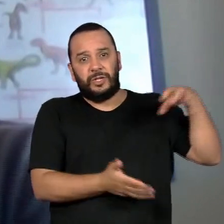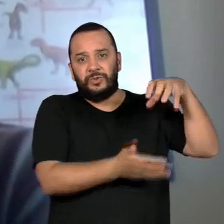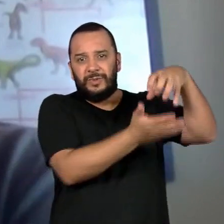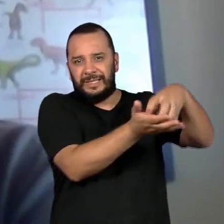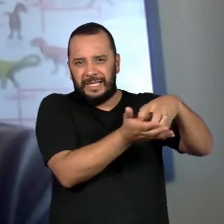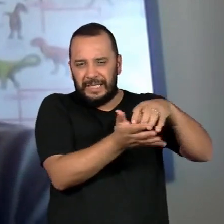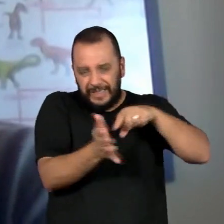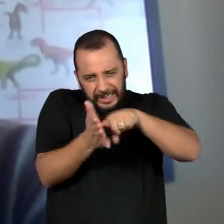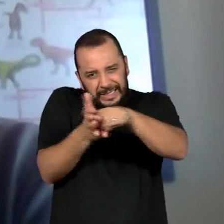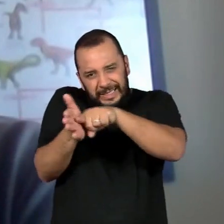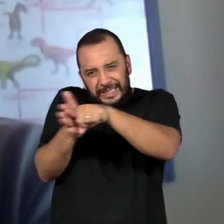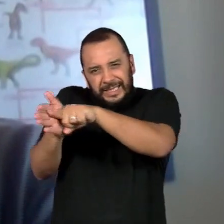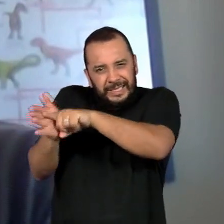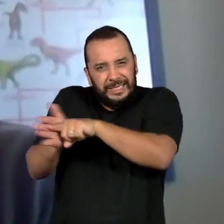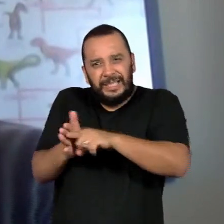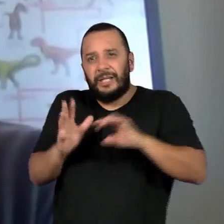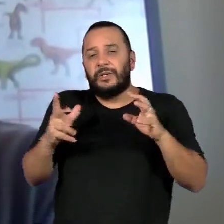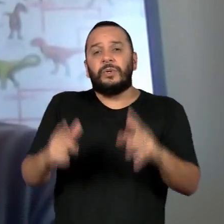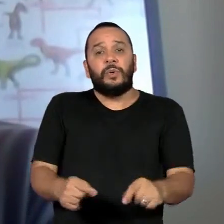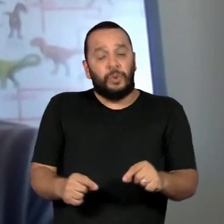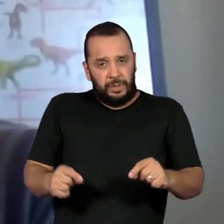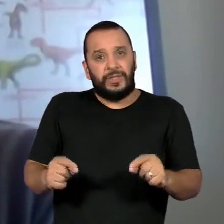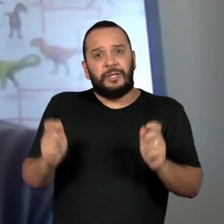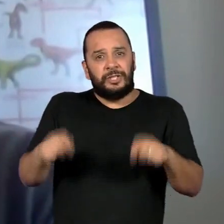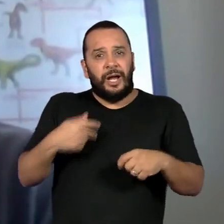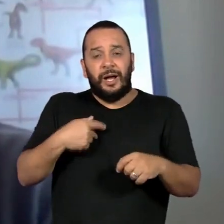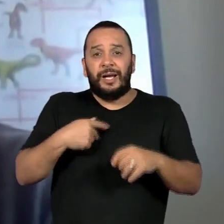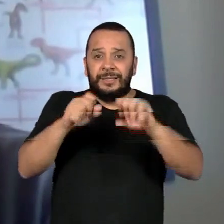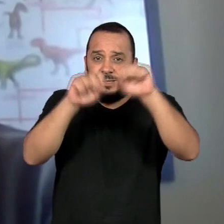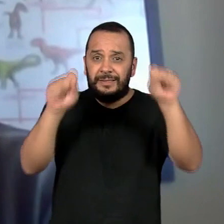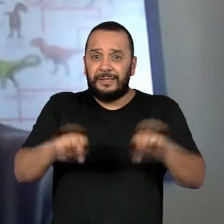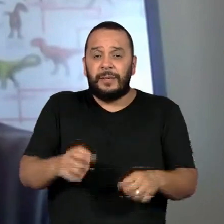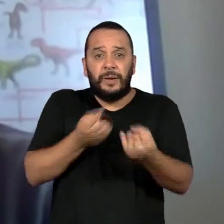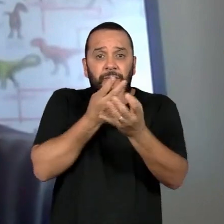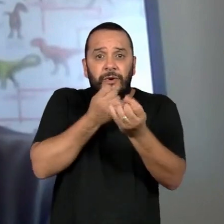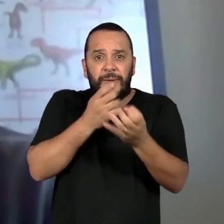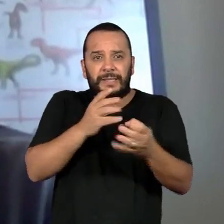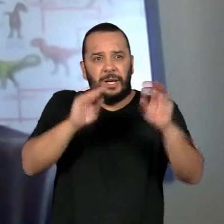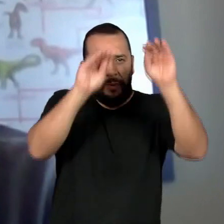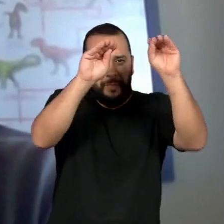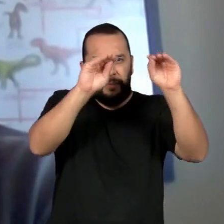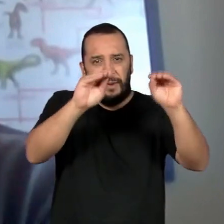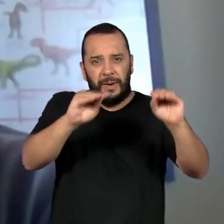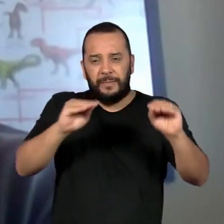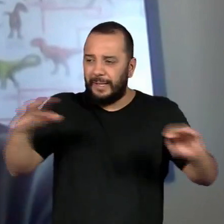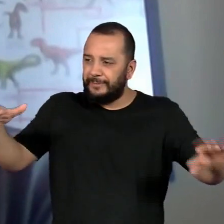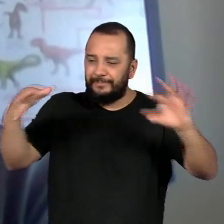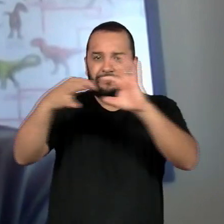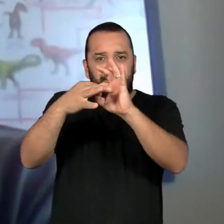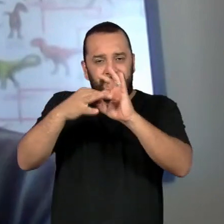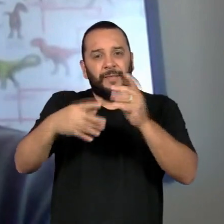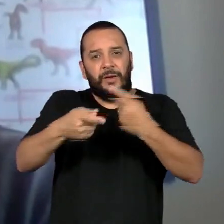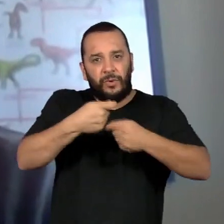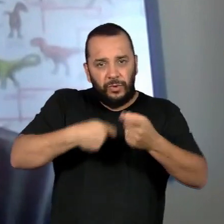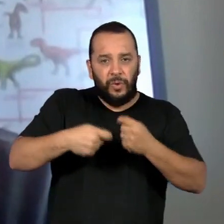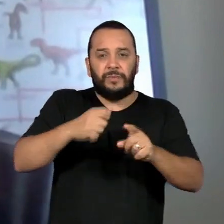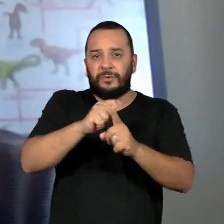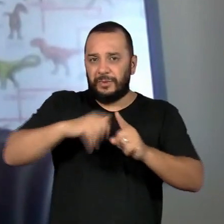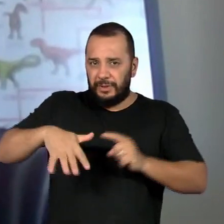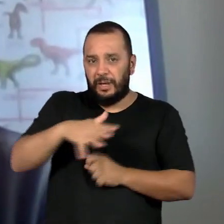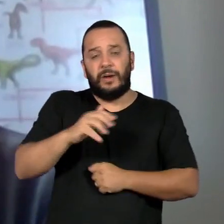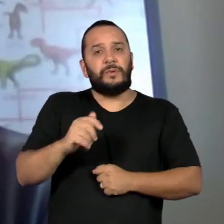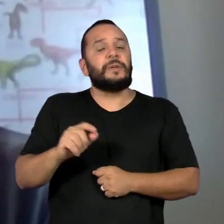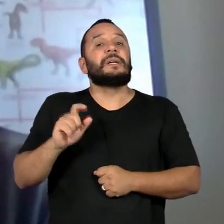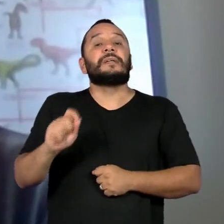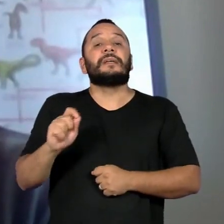fazem essas avaliações. A ideia é poder integrar esses dados, né? Não só os dados econômicos, também os dados sociais, onde está a população, quem está sendo